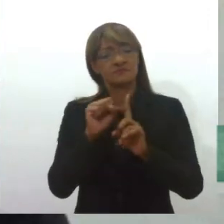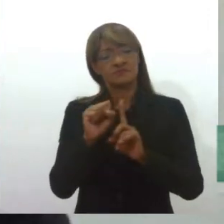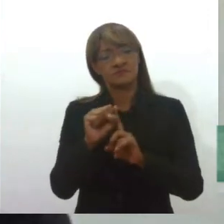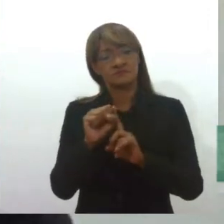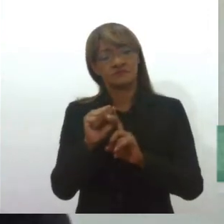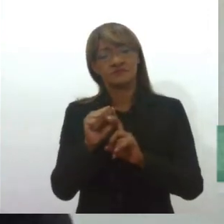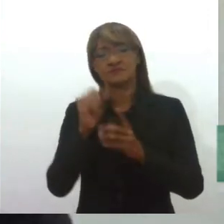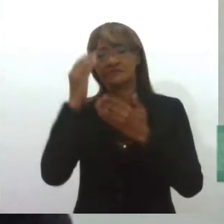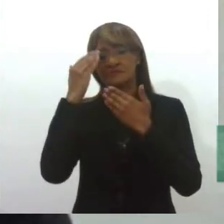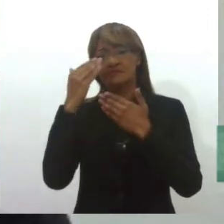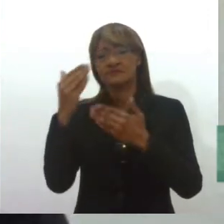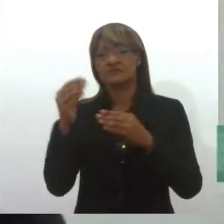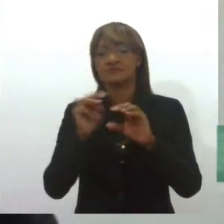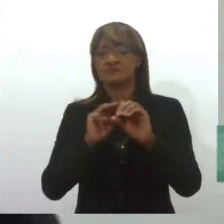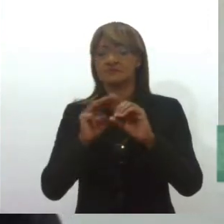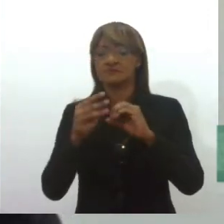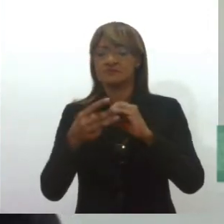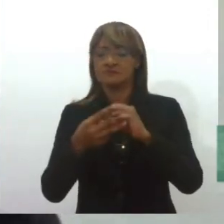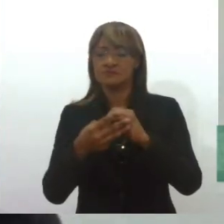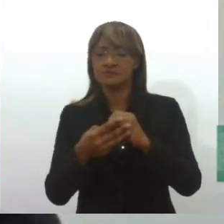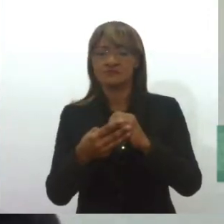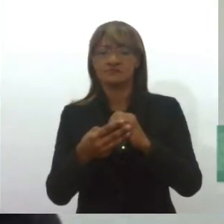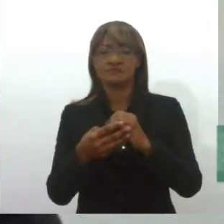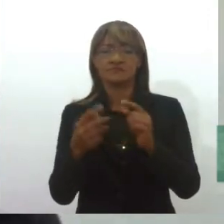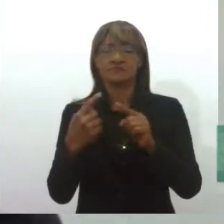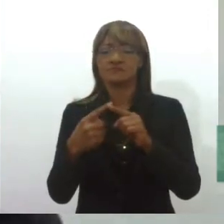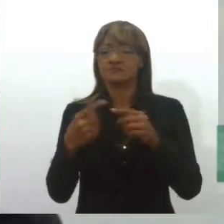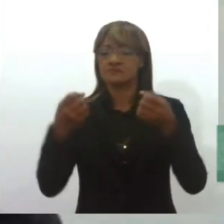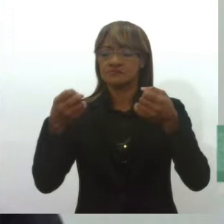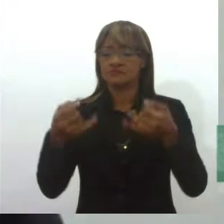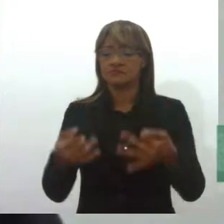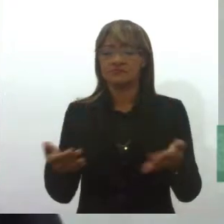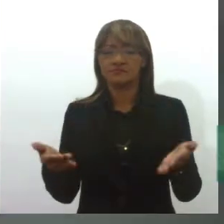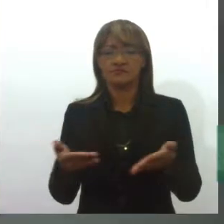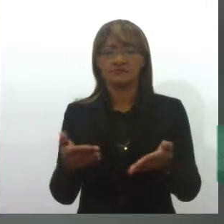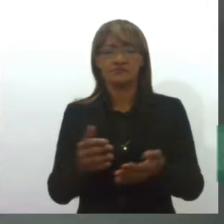por chamar a responsabilidade na discussão desse tema.